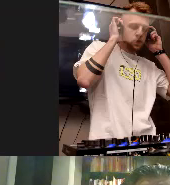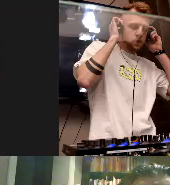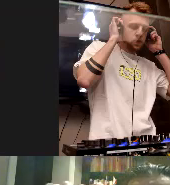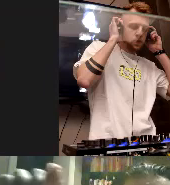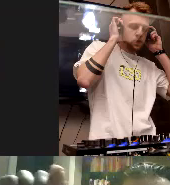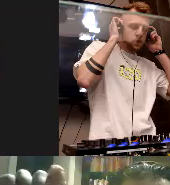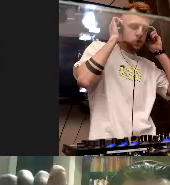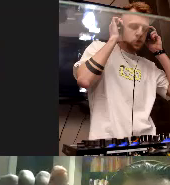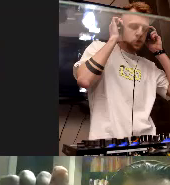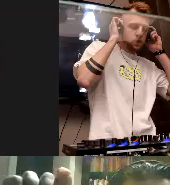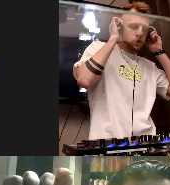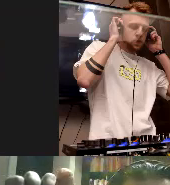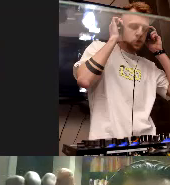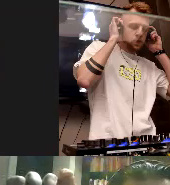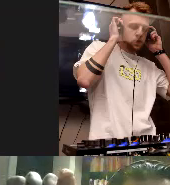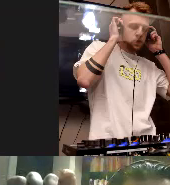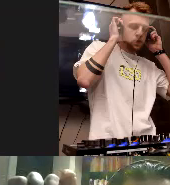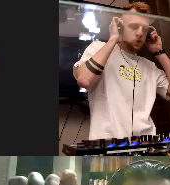conservar melhorando.